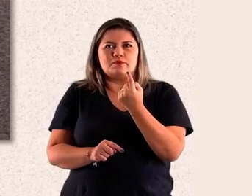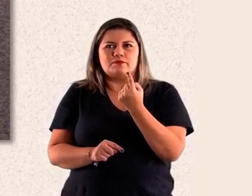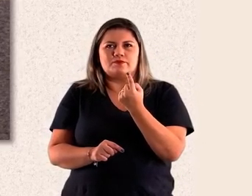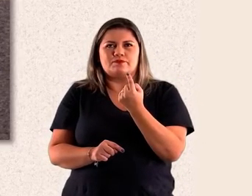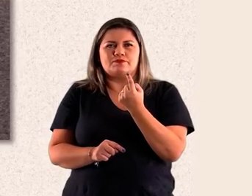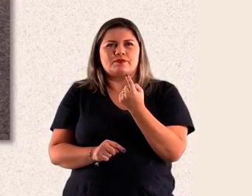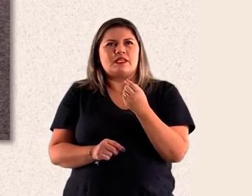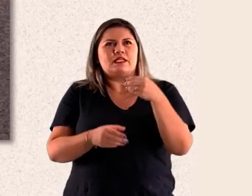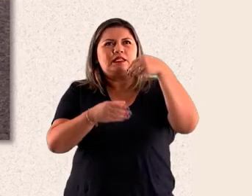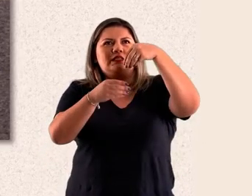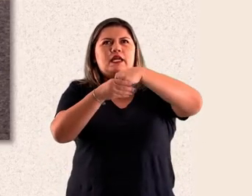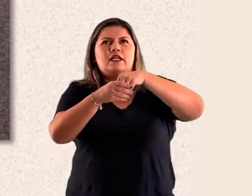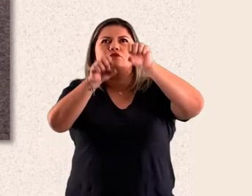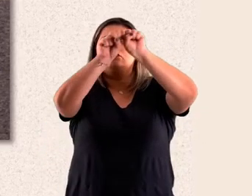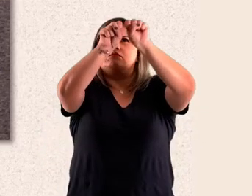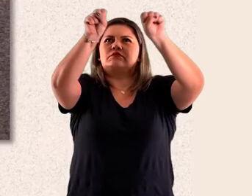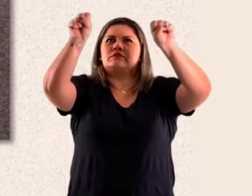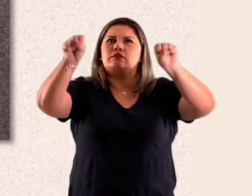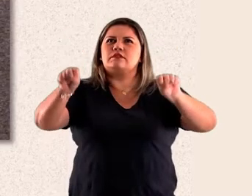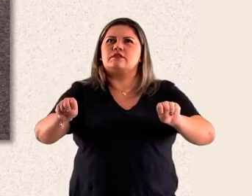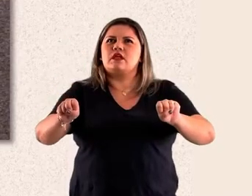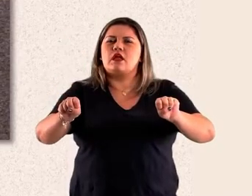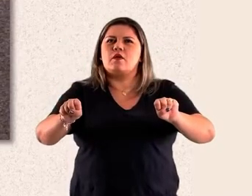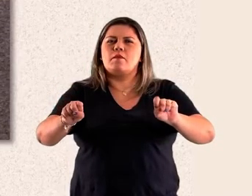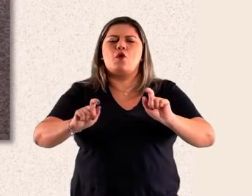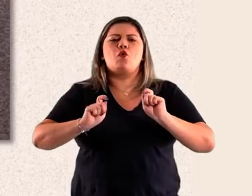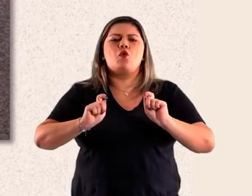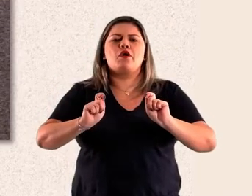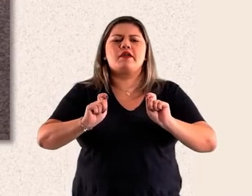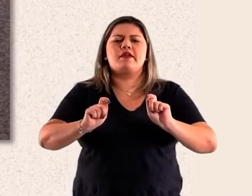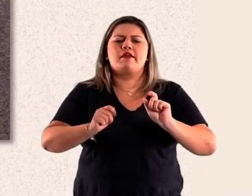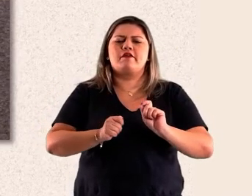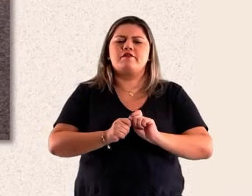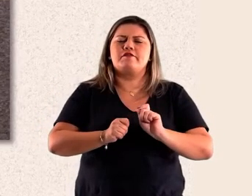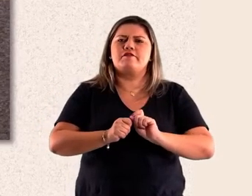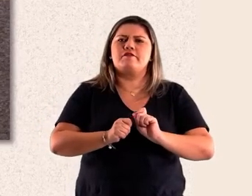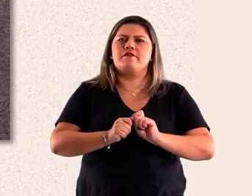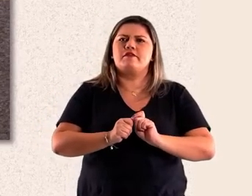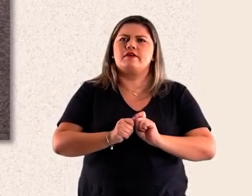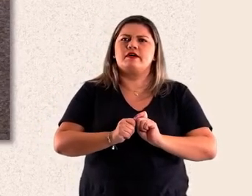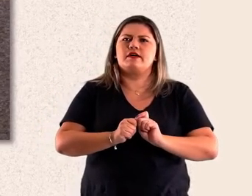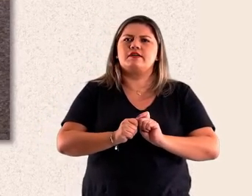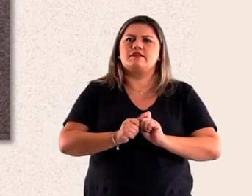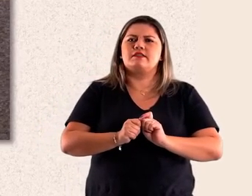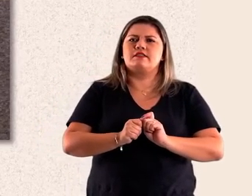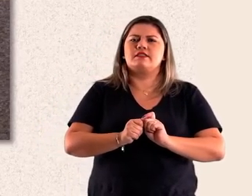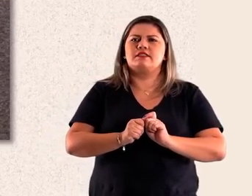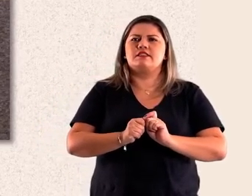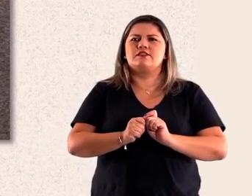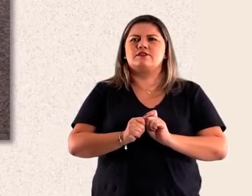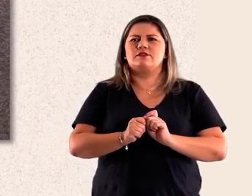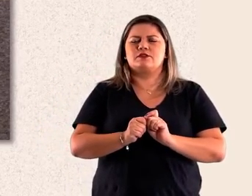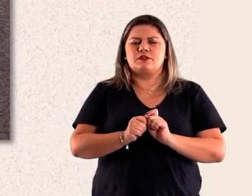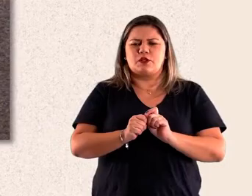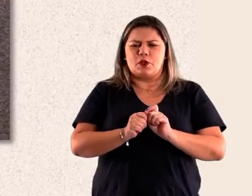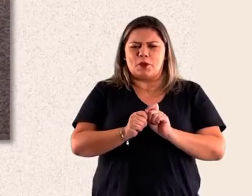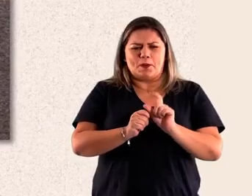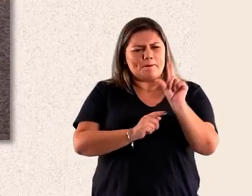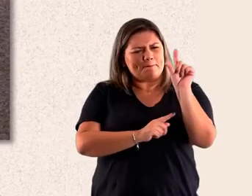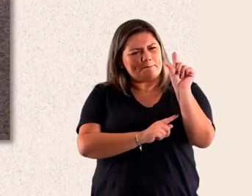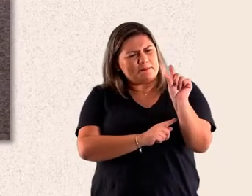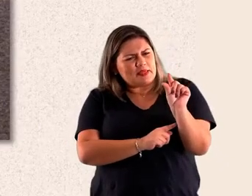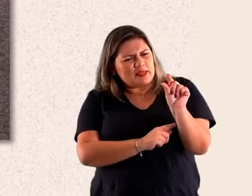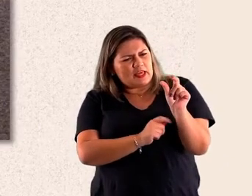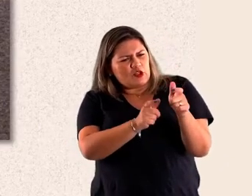sistêmico e o que se faz né não trechinho do sistema